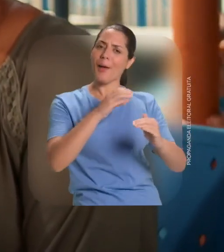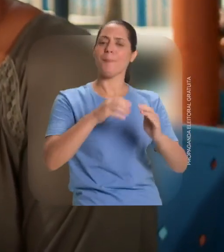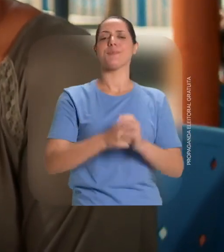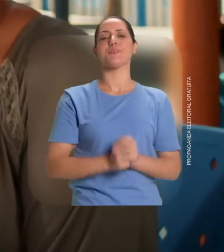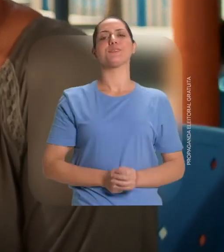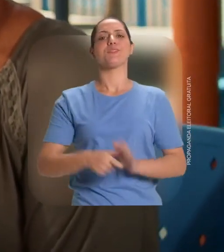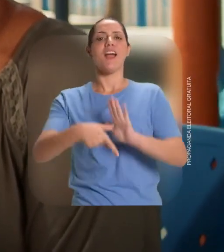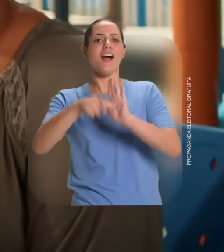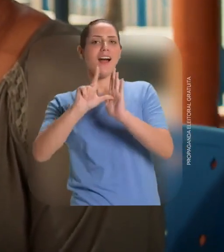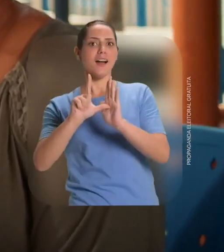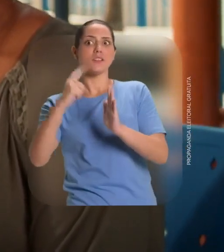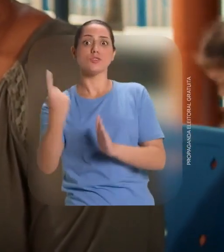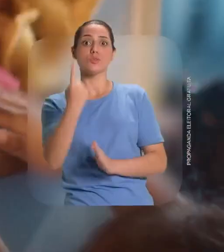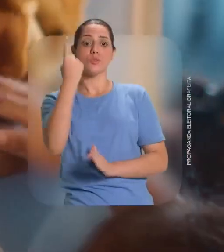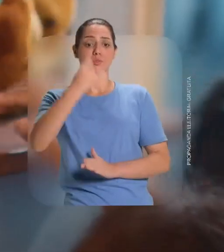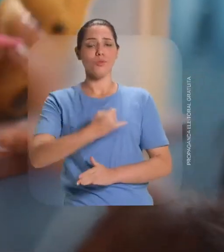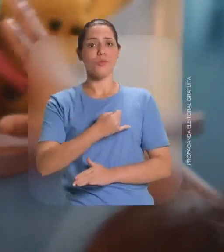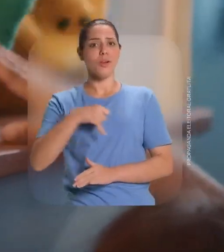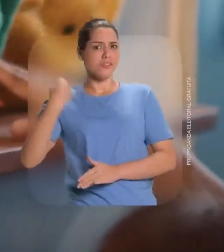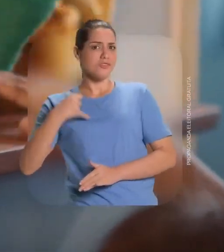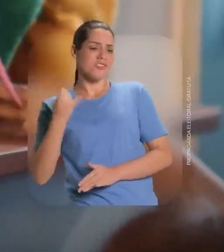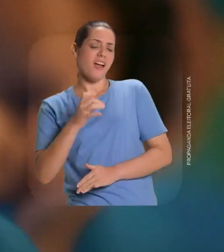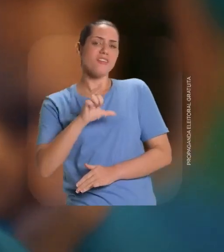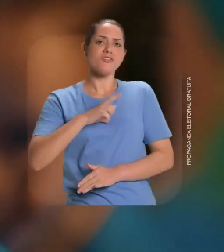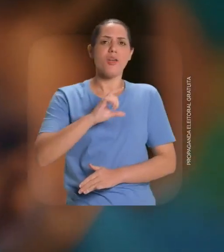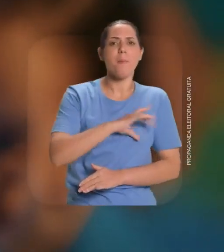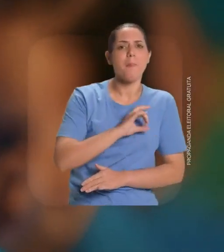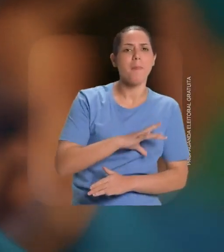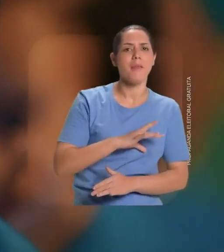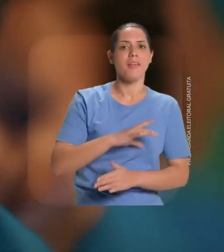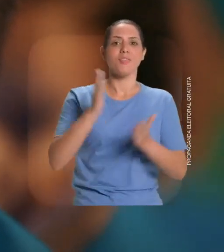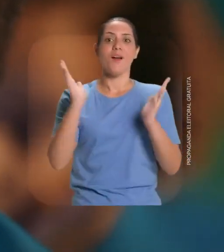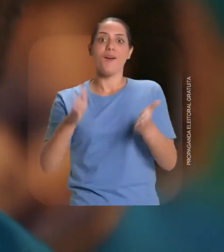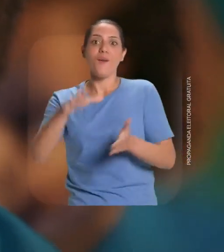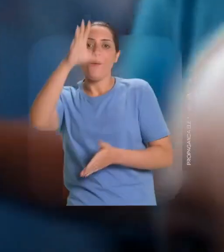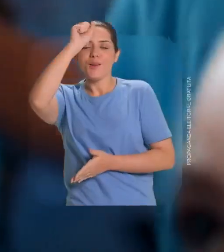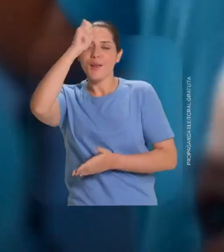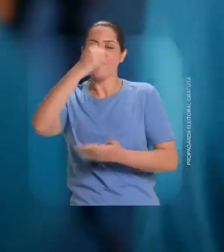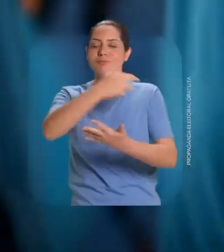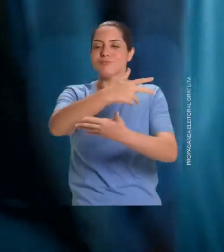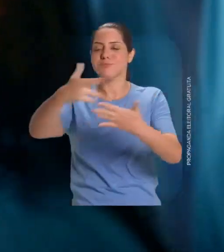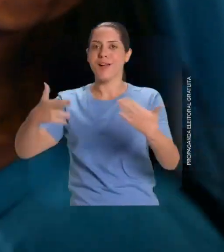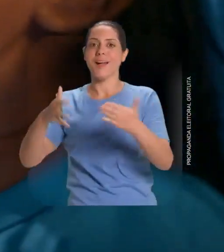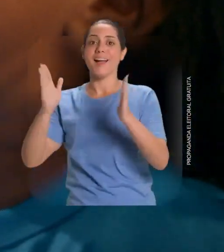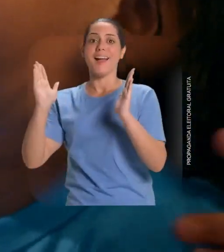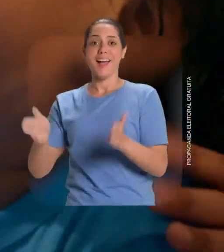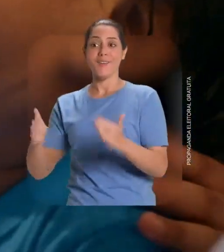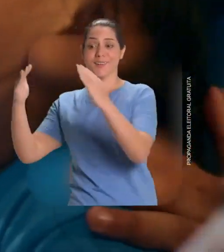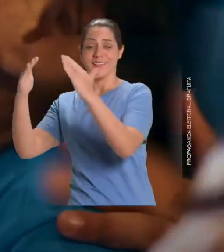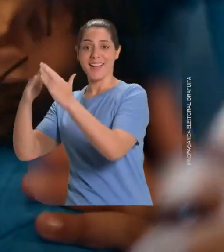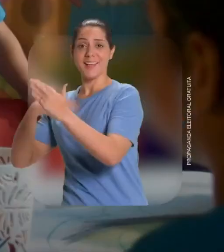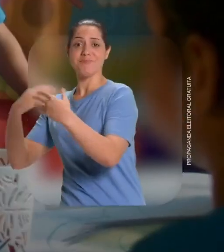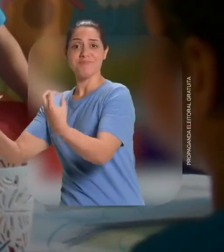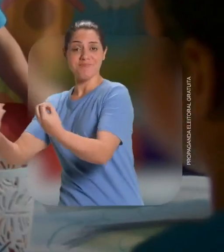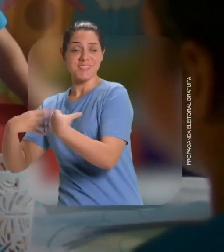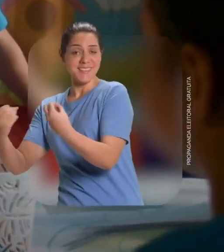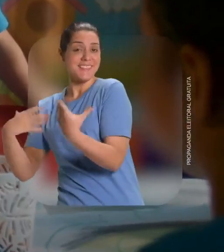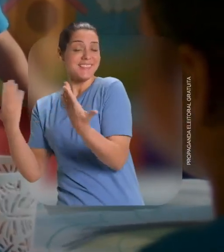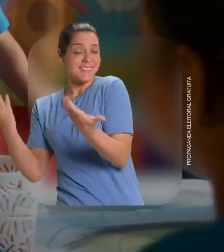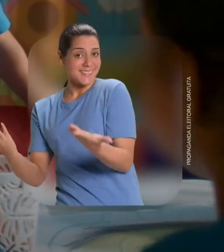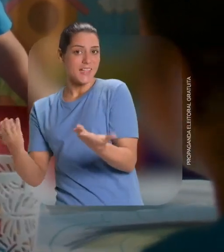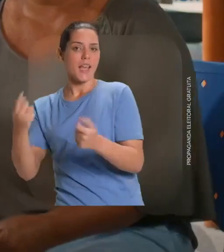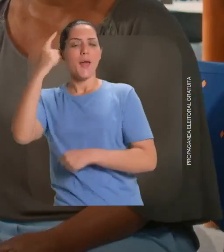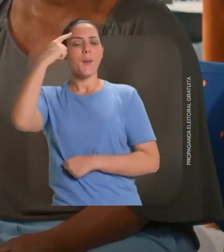desenvolveu assim, ele tinha um ano, ele tinha medo de tudo. Tem cada coisa que ele aprendeu na creche que ele me ensina dentro de